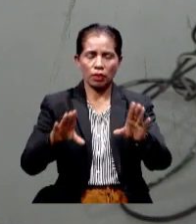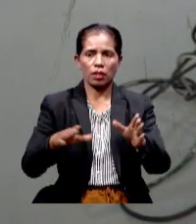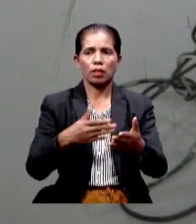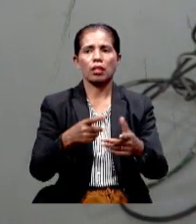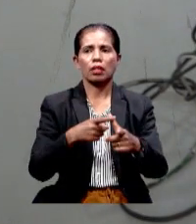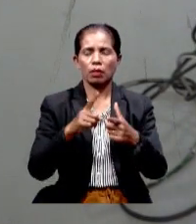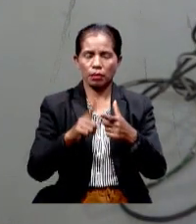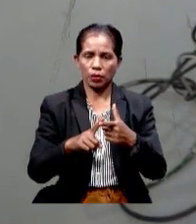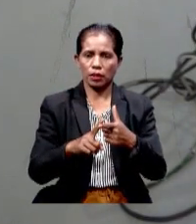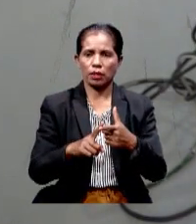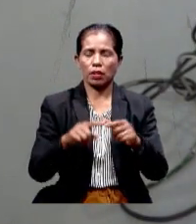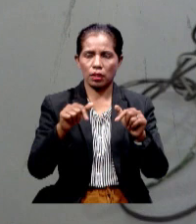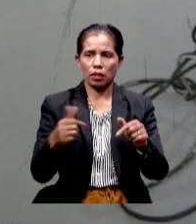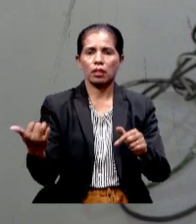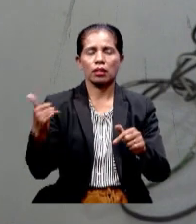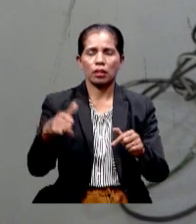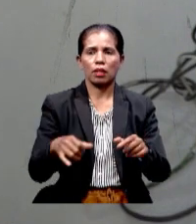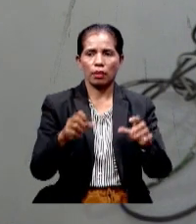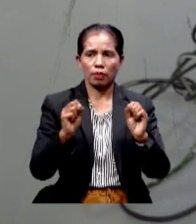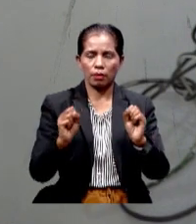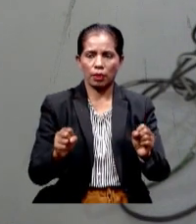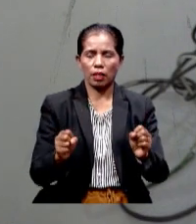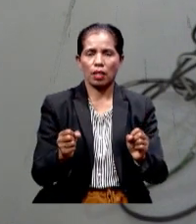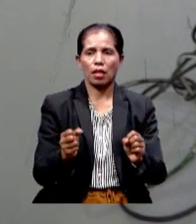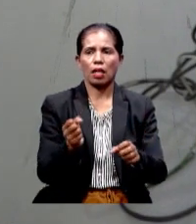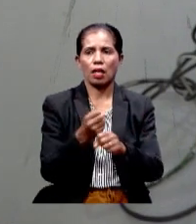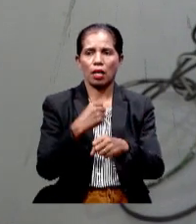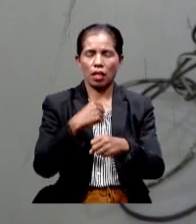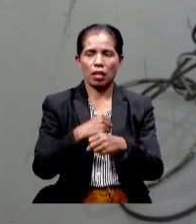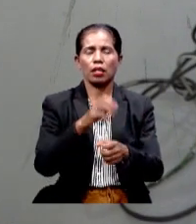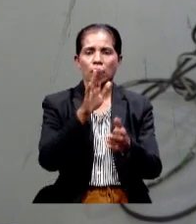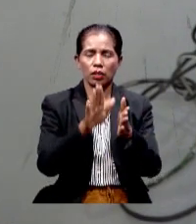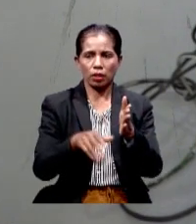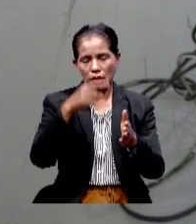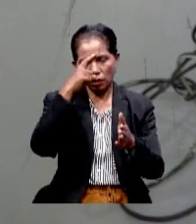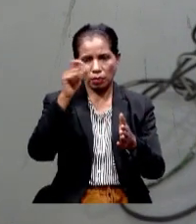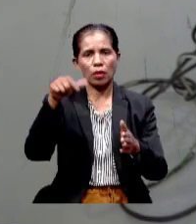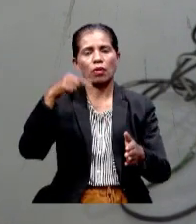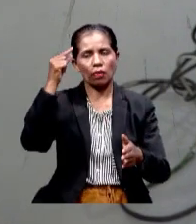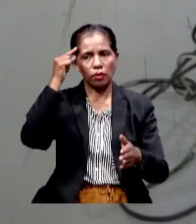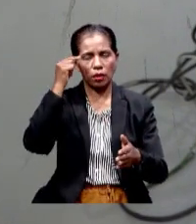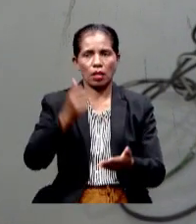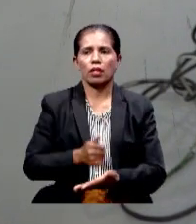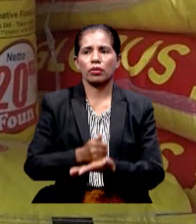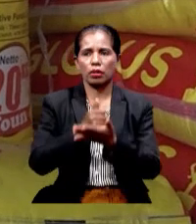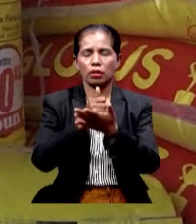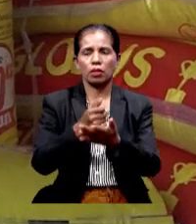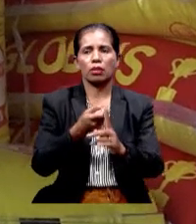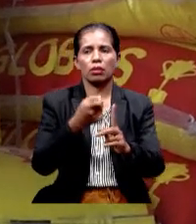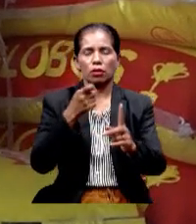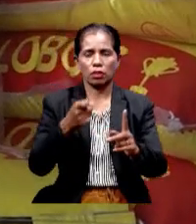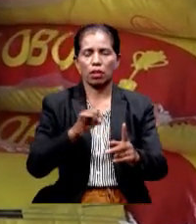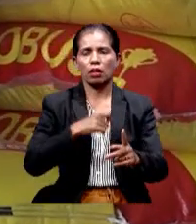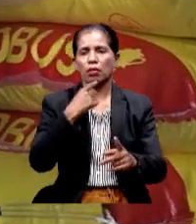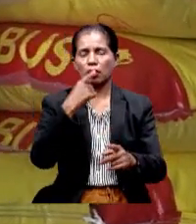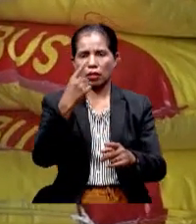depois de ainda nem sira foi atu normaliza fali nínia preço tamba de diang governo ajuda ona husi anesoin hau diang